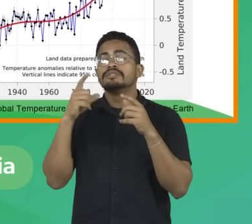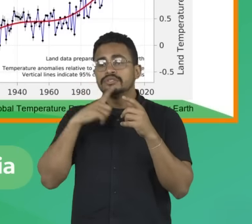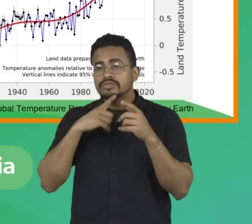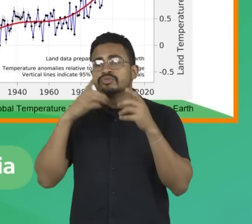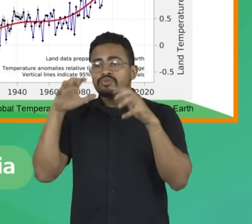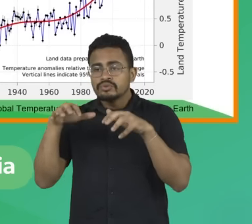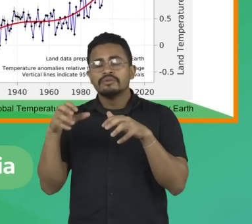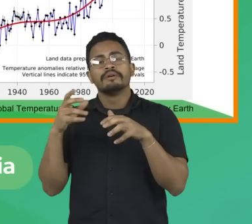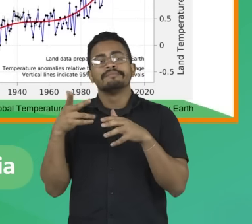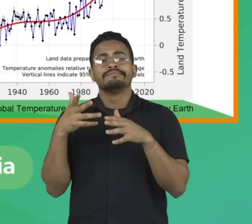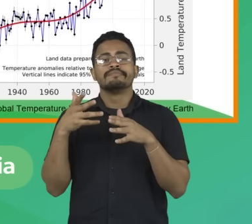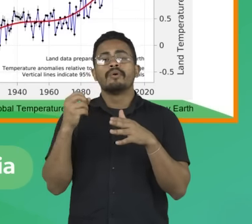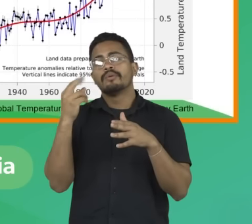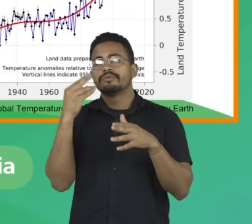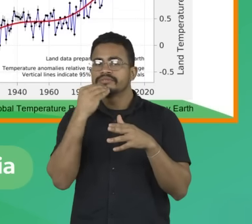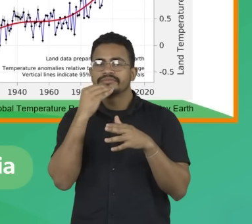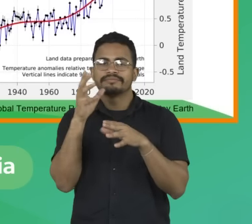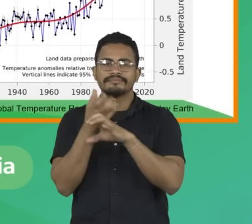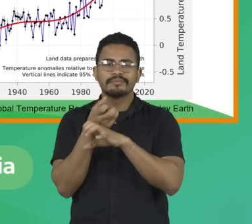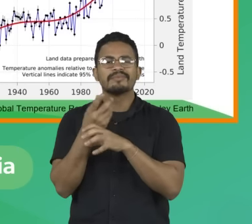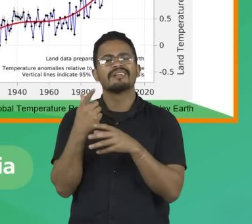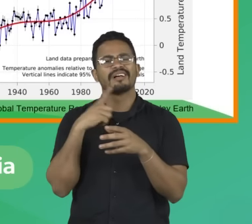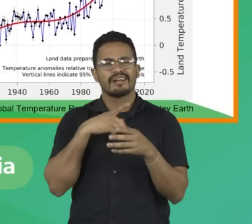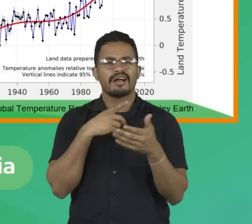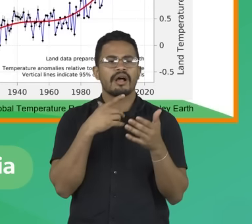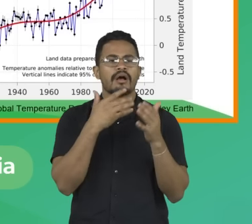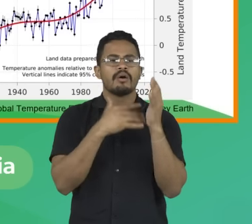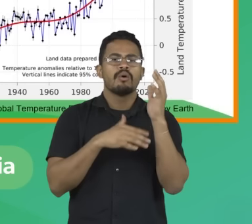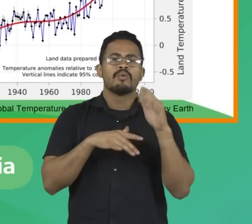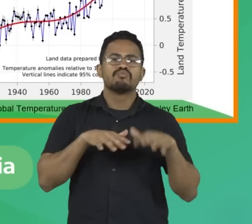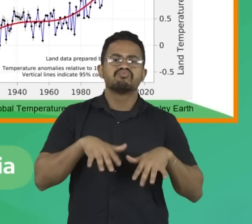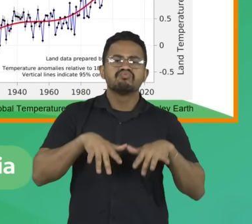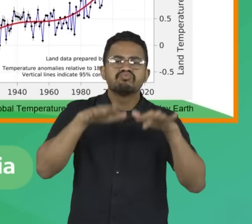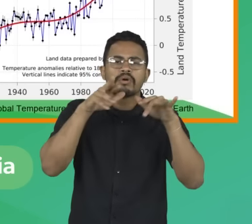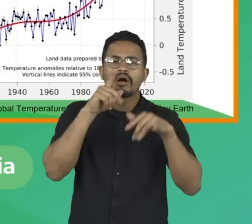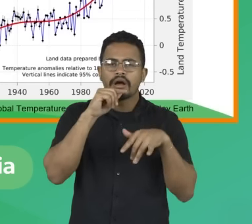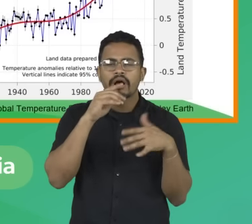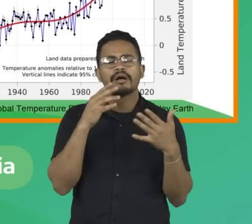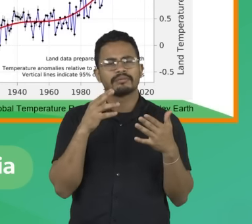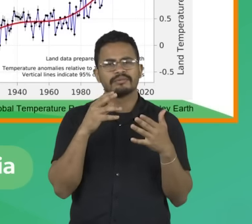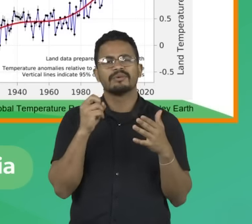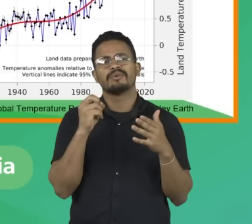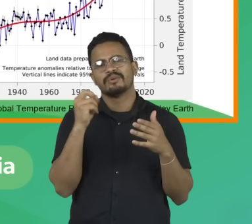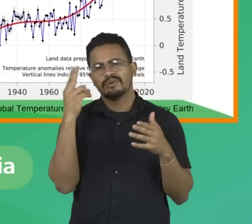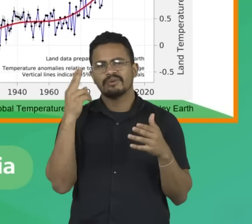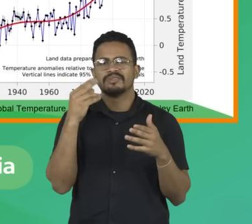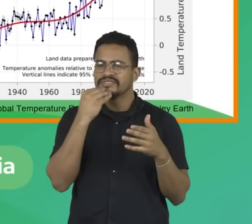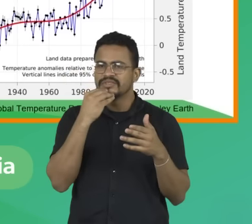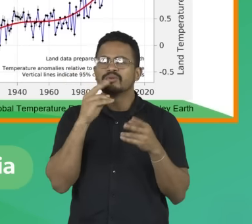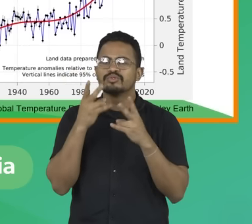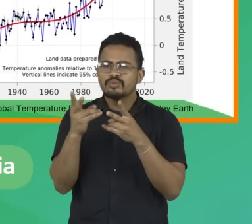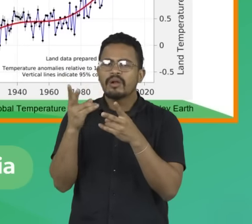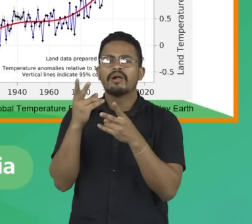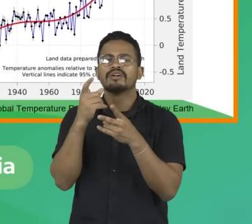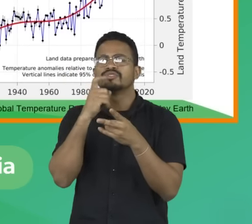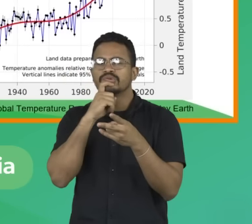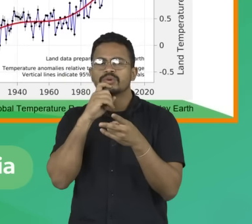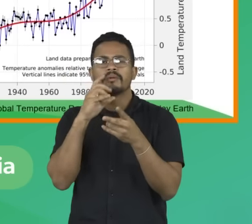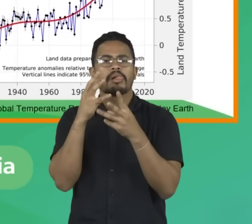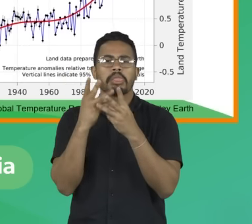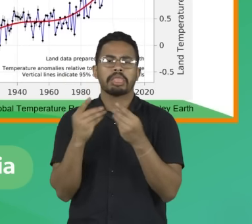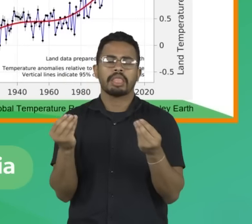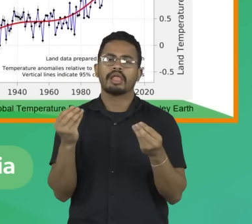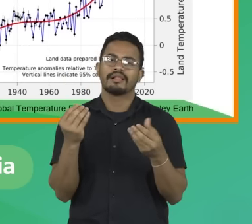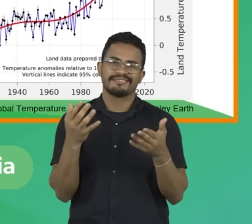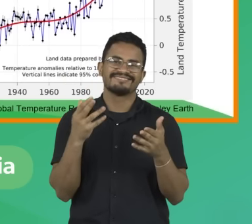deveriam ser amenas, que estão tendo inundações, ou zonas de congelamento permanente descongelando. E isso gera uma série de problemas, porque a